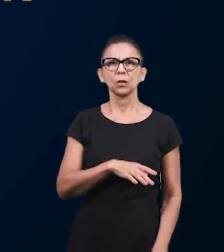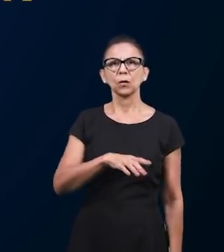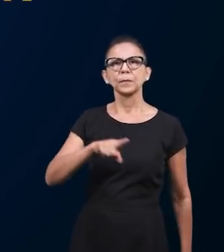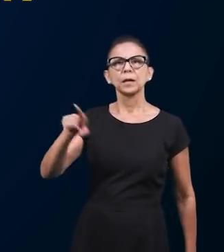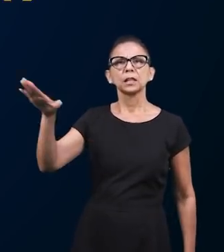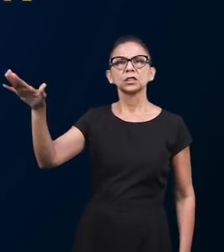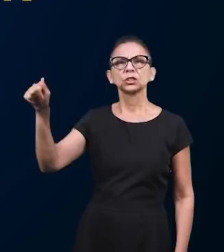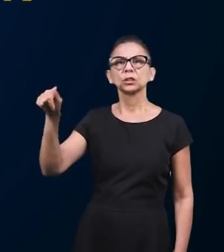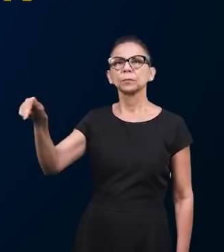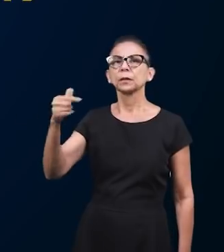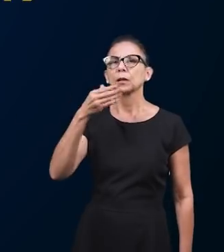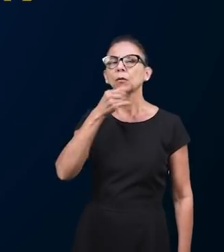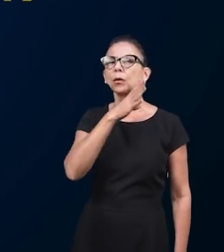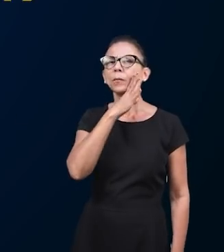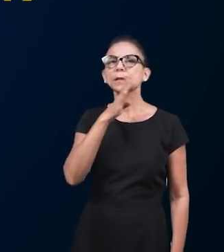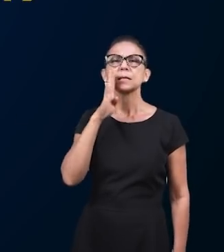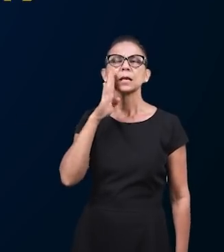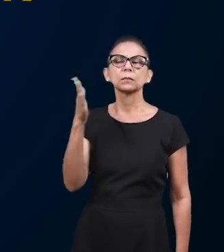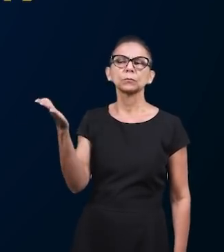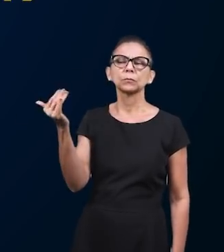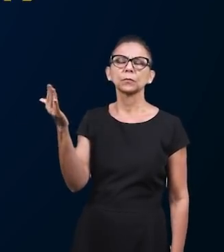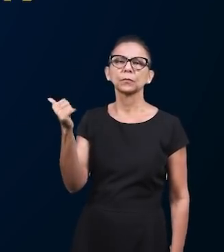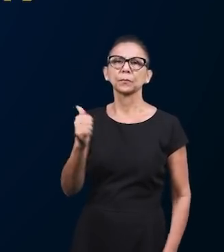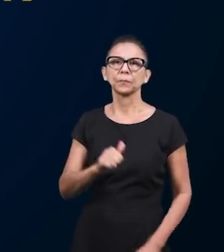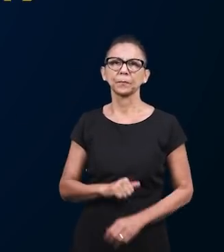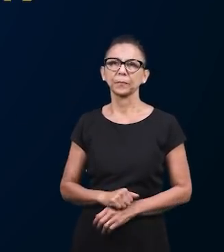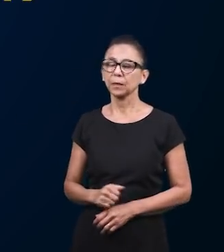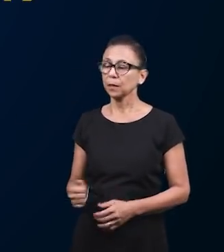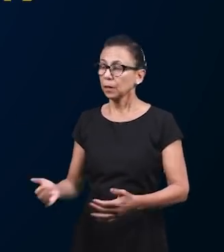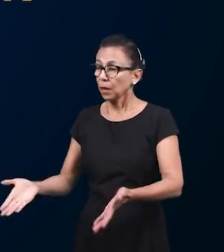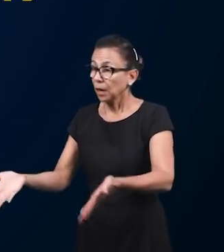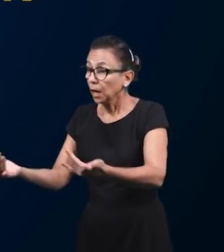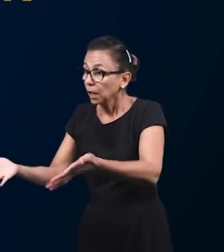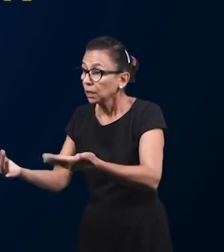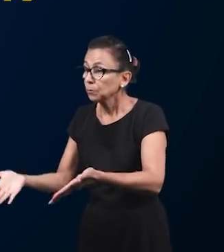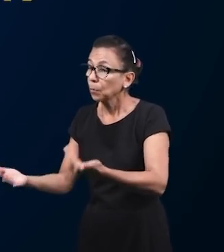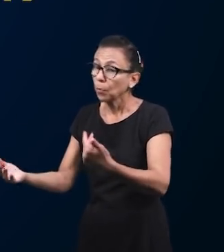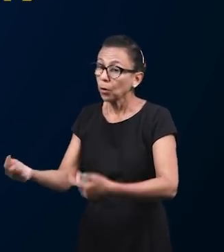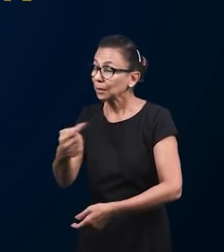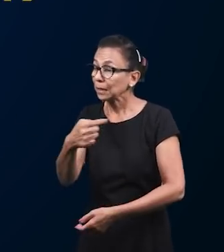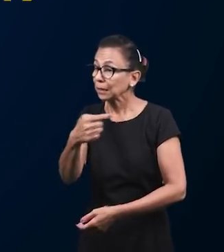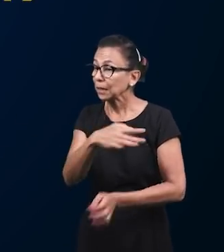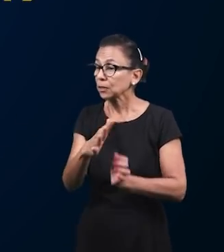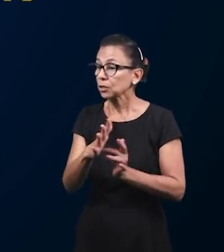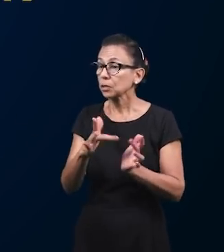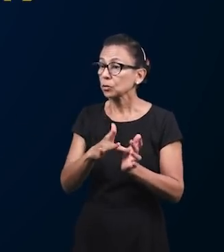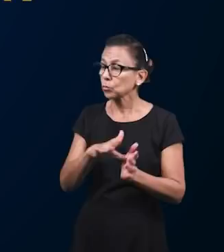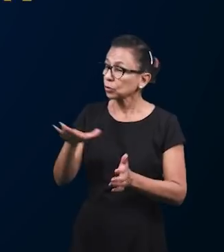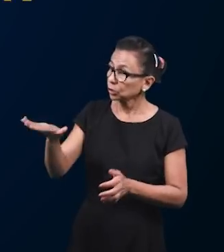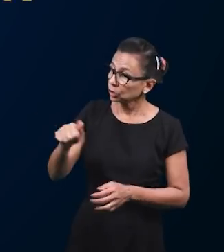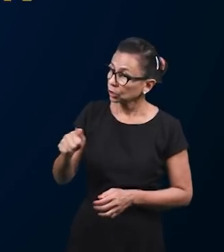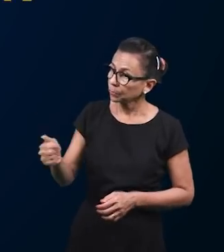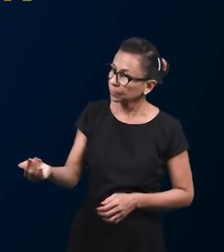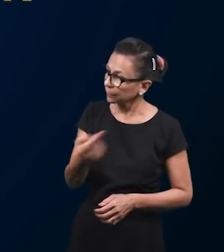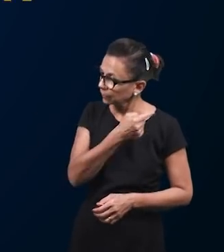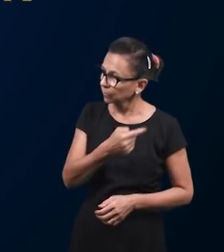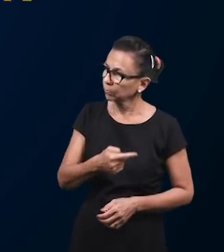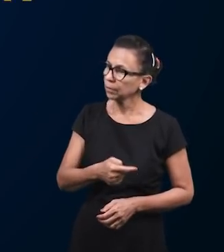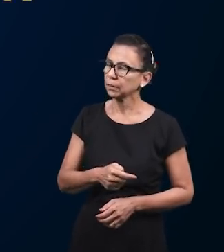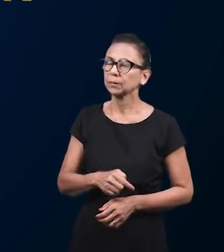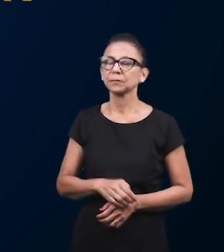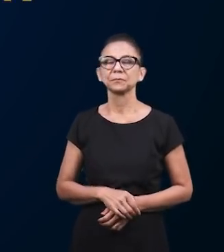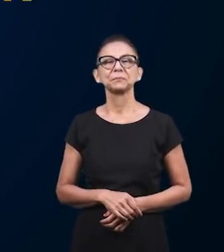e chamaram o cego, dizendo-lhe: tem bom ânimo, levanta-te que ele te chama. Aqui encontramos